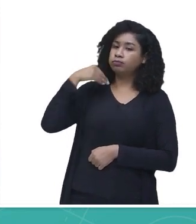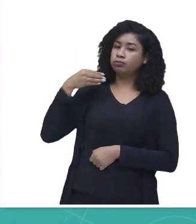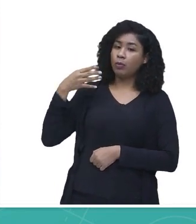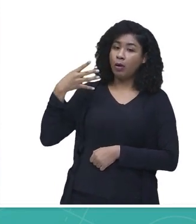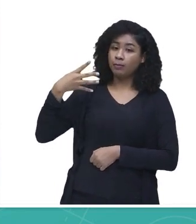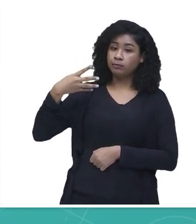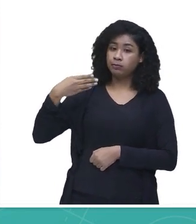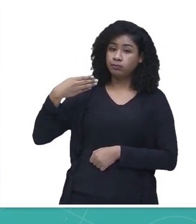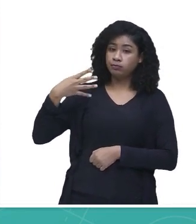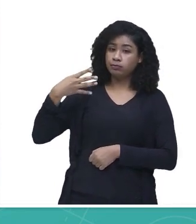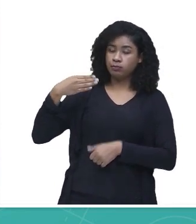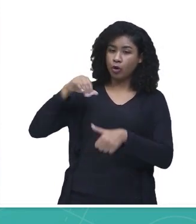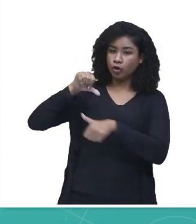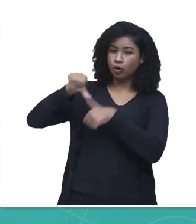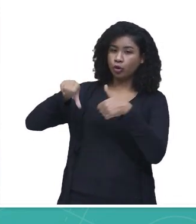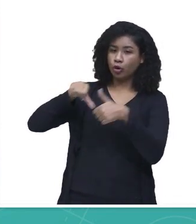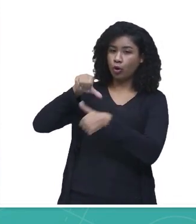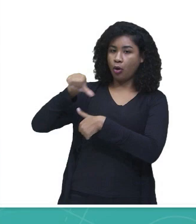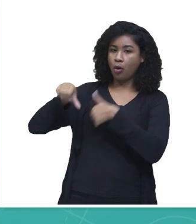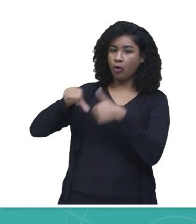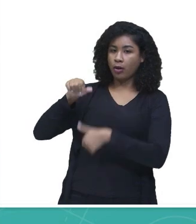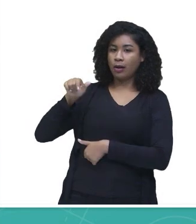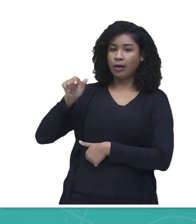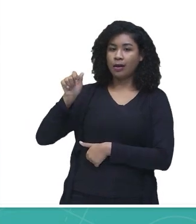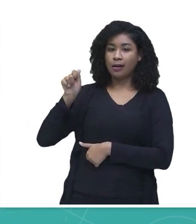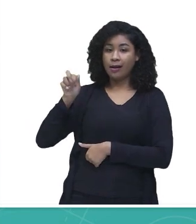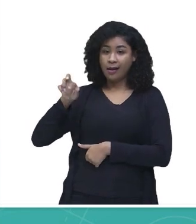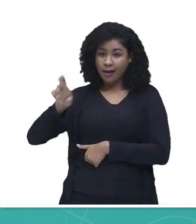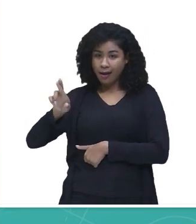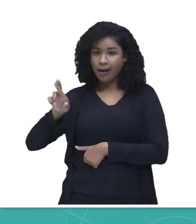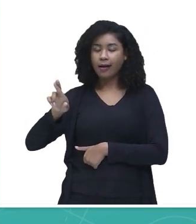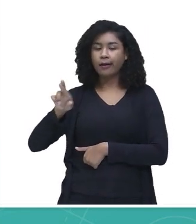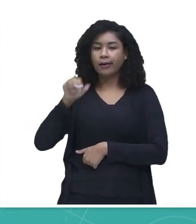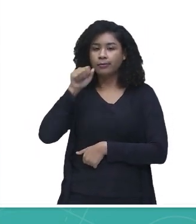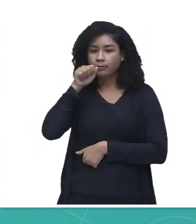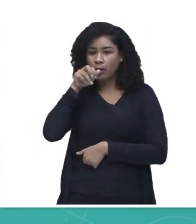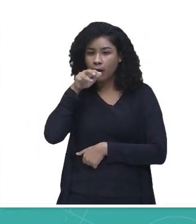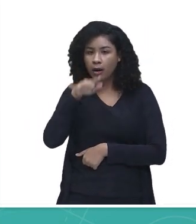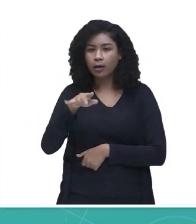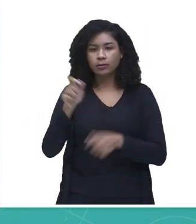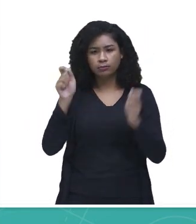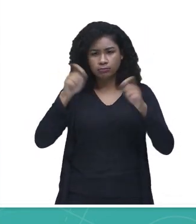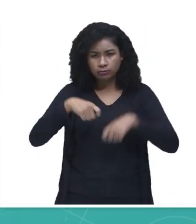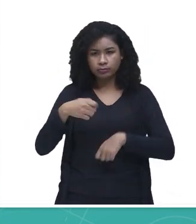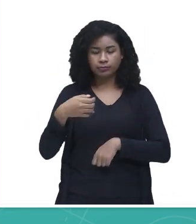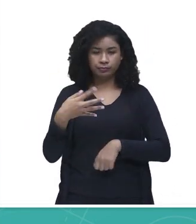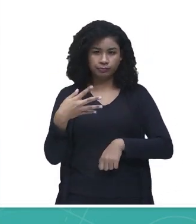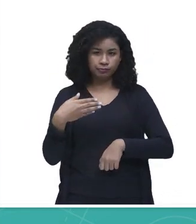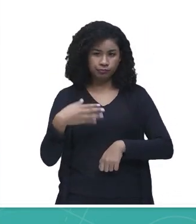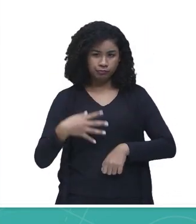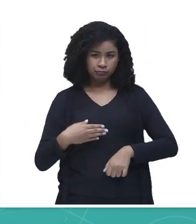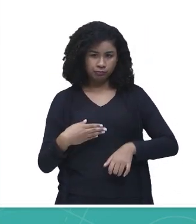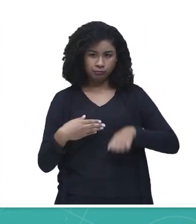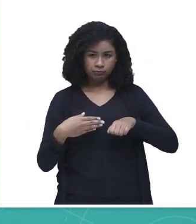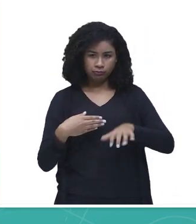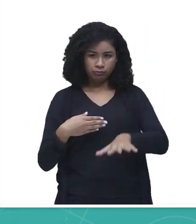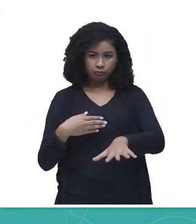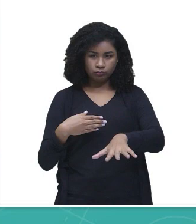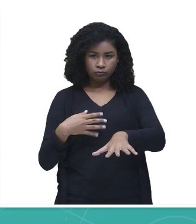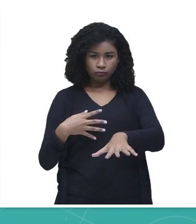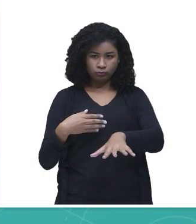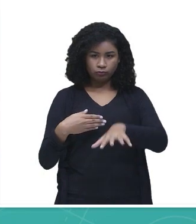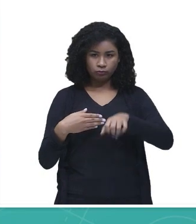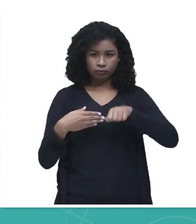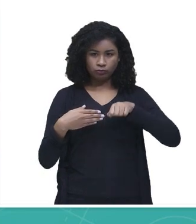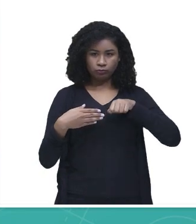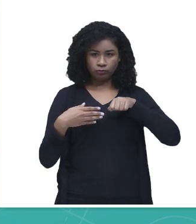e o excesso de água já sai por aqui mesmo, pelas brânquias, tá bom? Então, se você vir aí um vídeo de um peixe nadando, né,